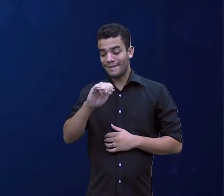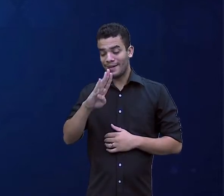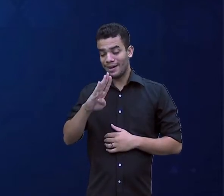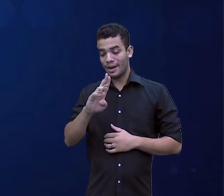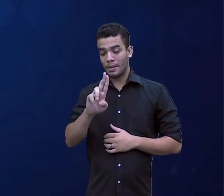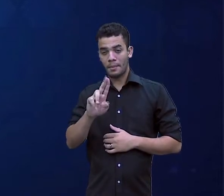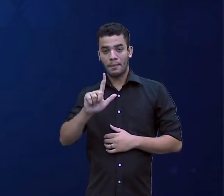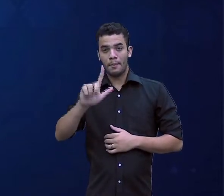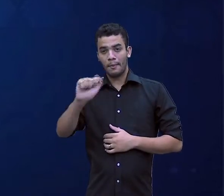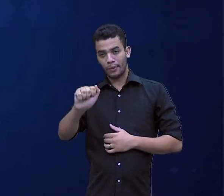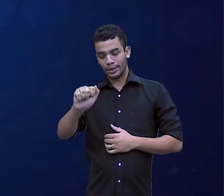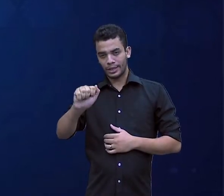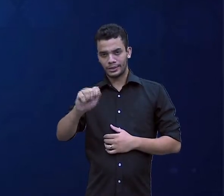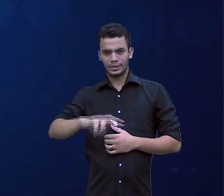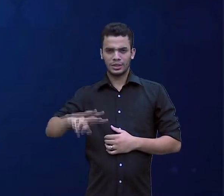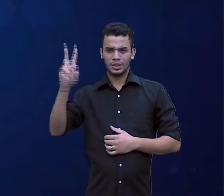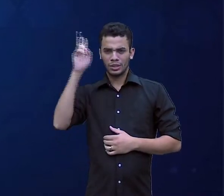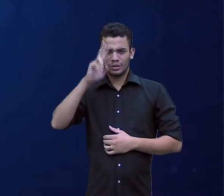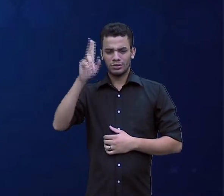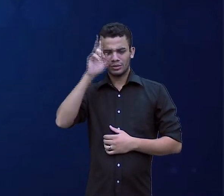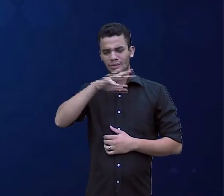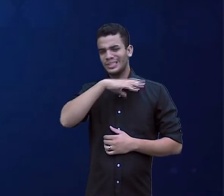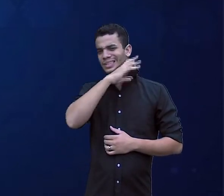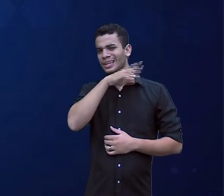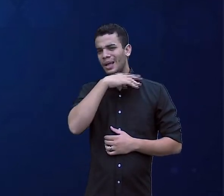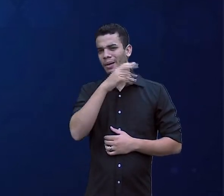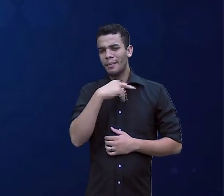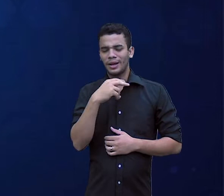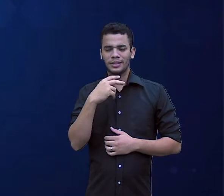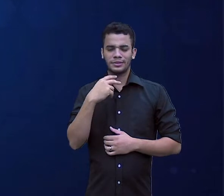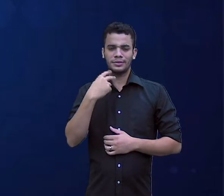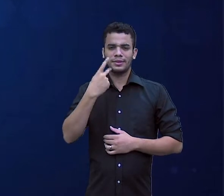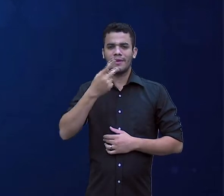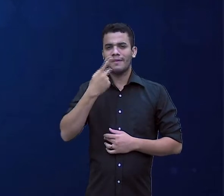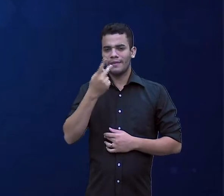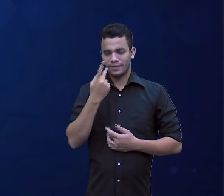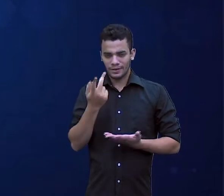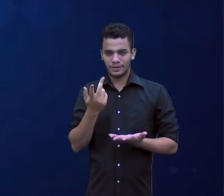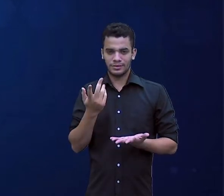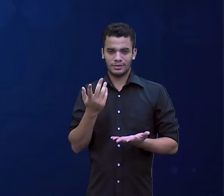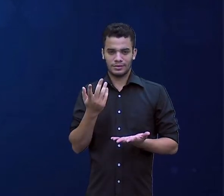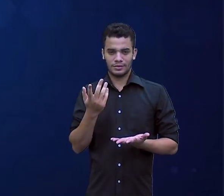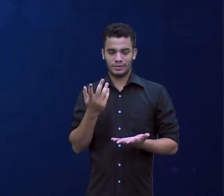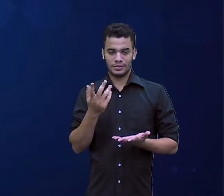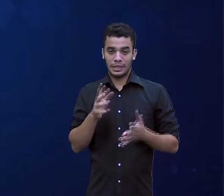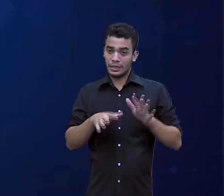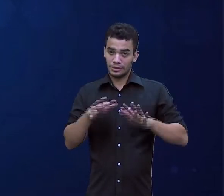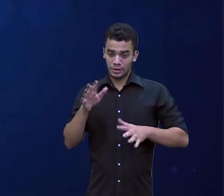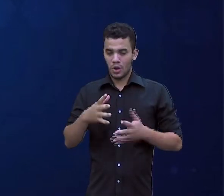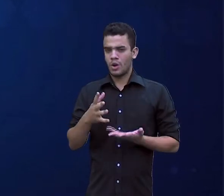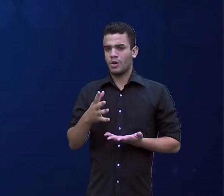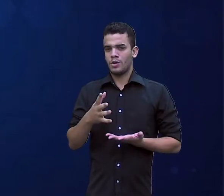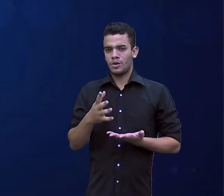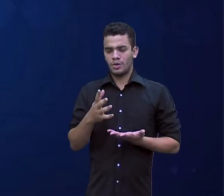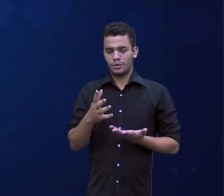fábula? Quem não se lembra de ter ouvido em algum momento